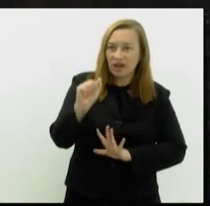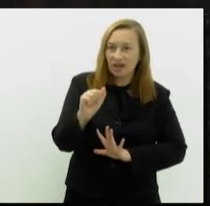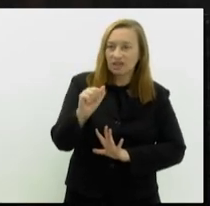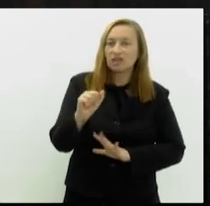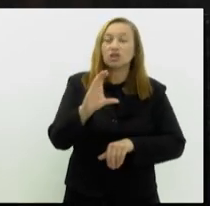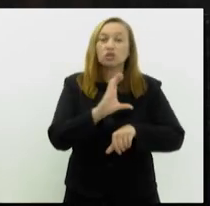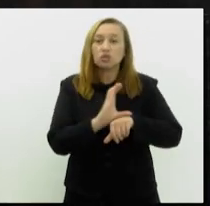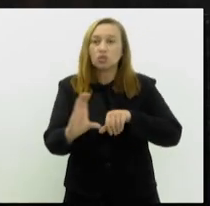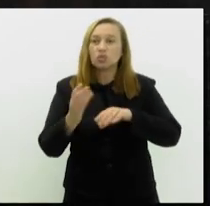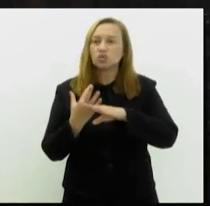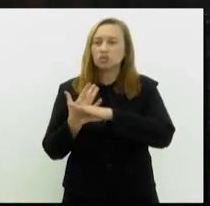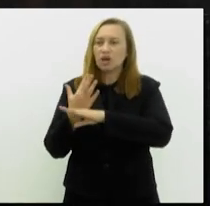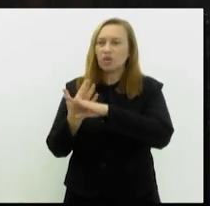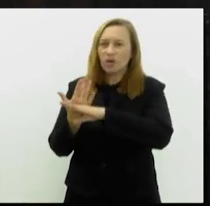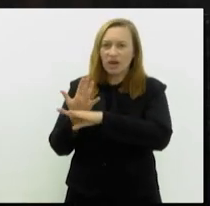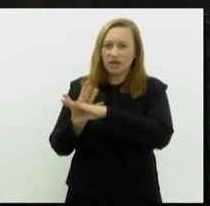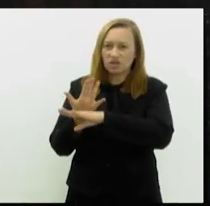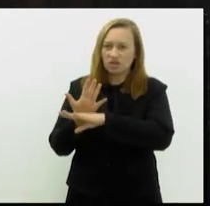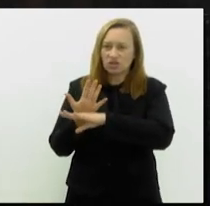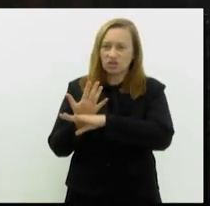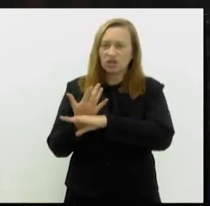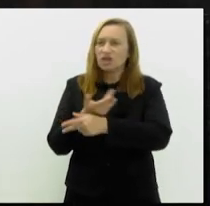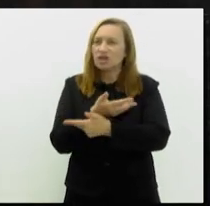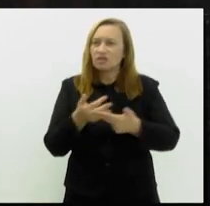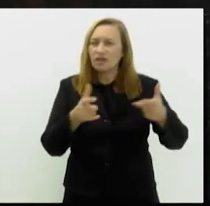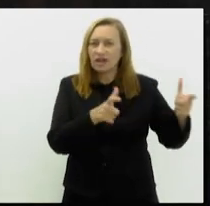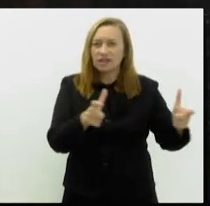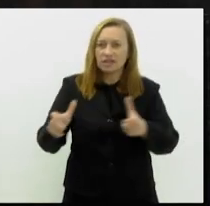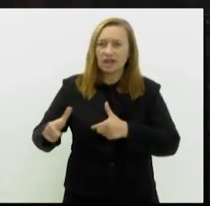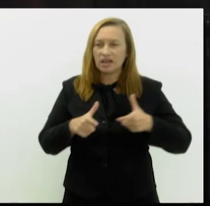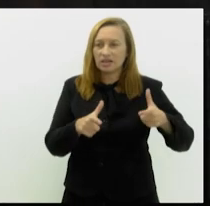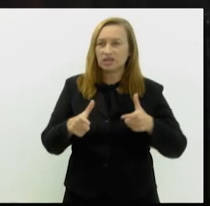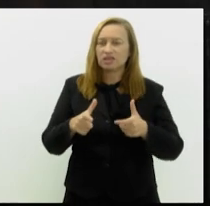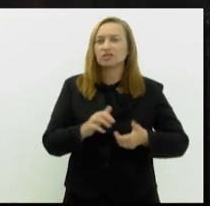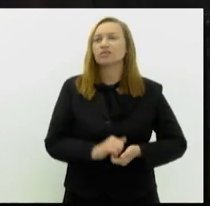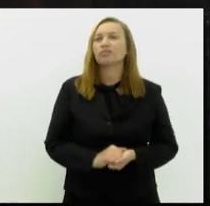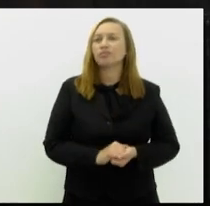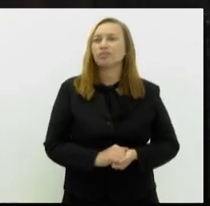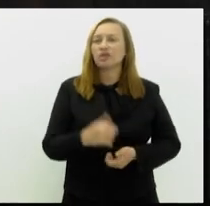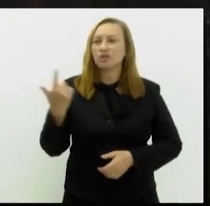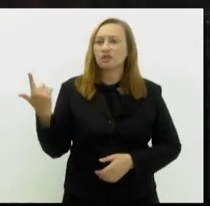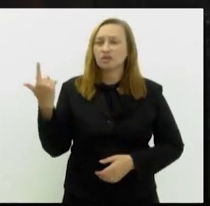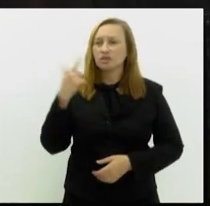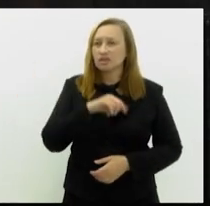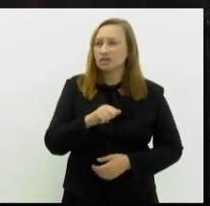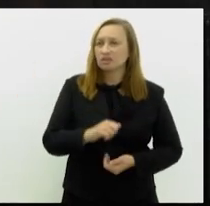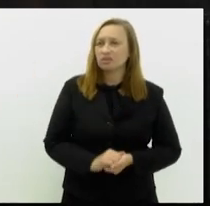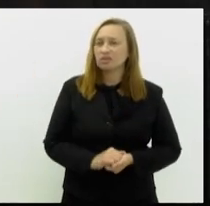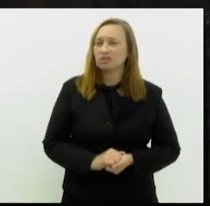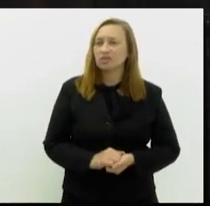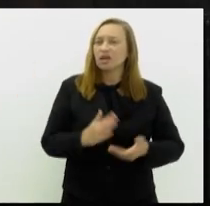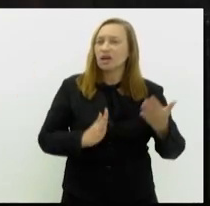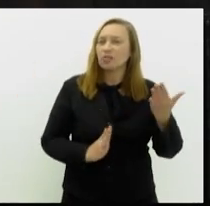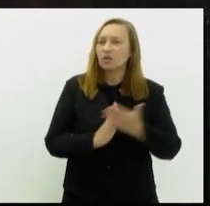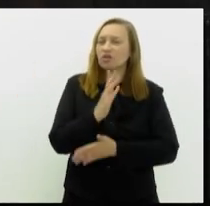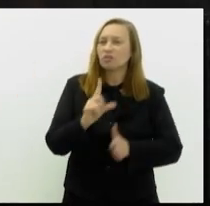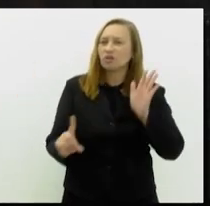da UERJ, nos seus mais diversos campos. Essa foi uma forma que a gente encontrou aqui, aprovando uma